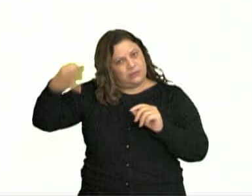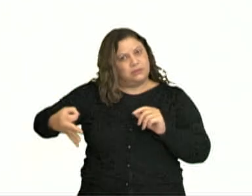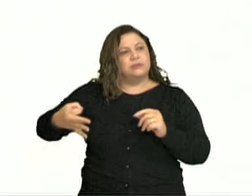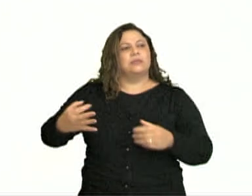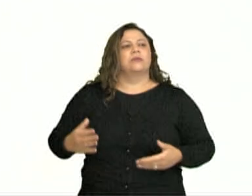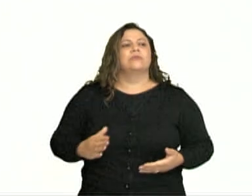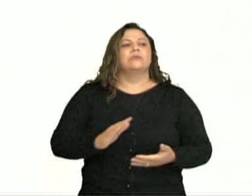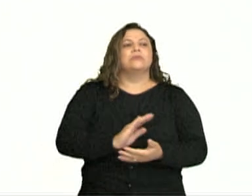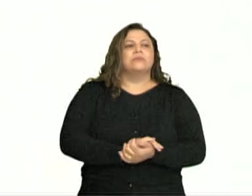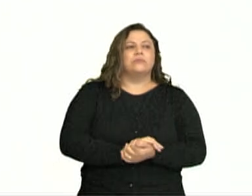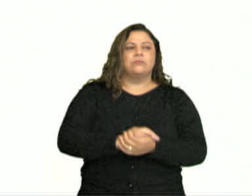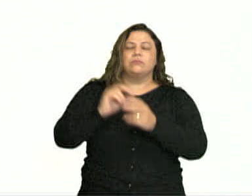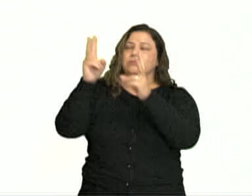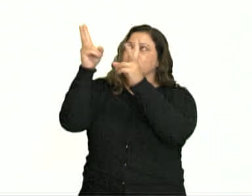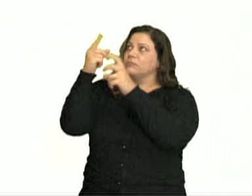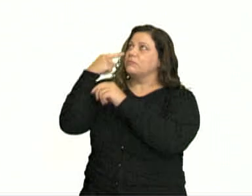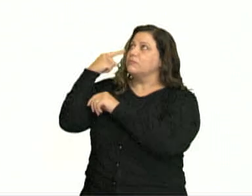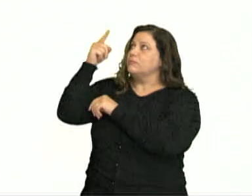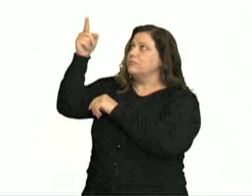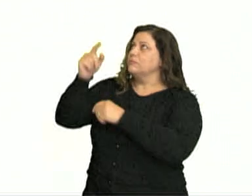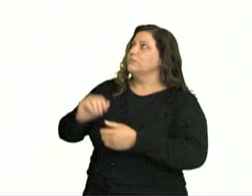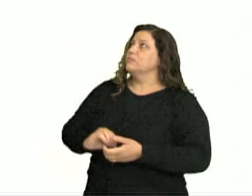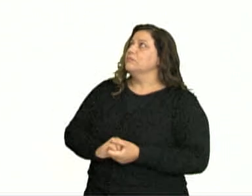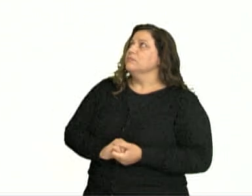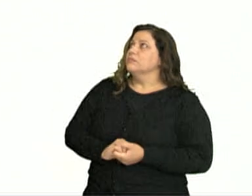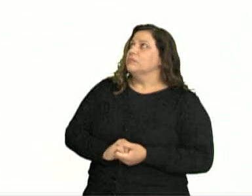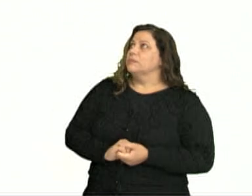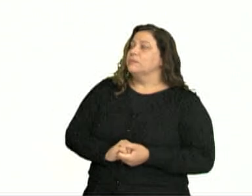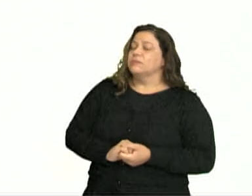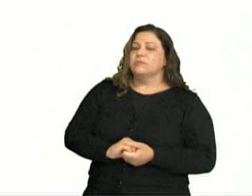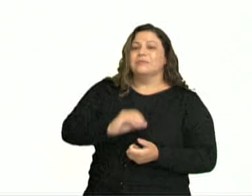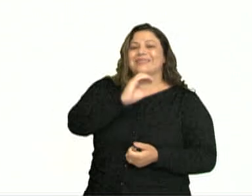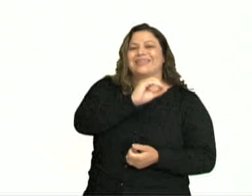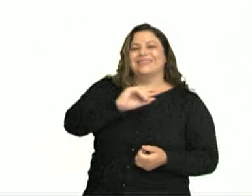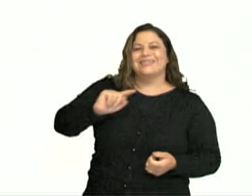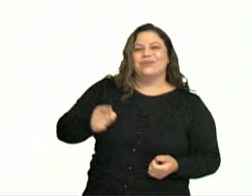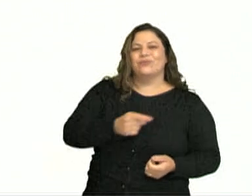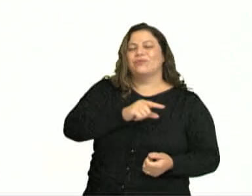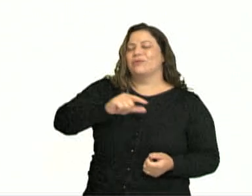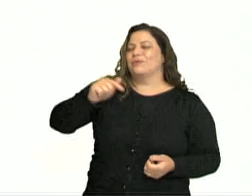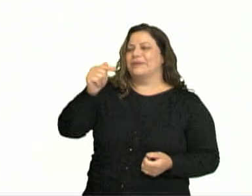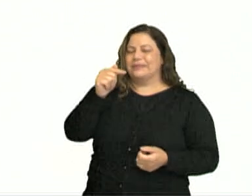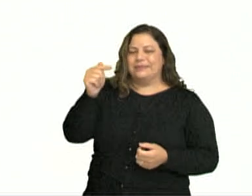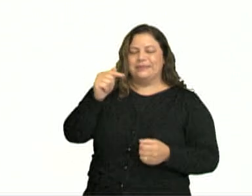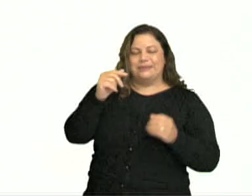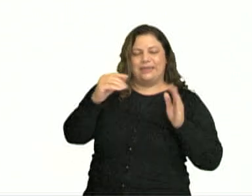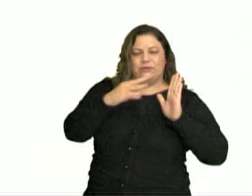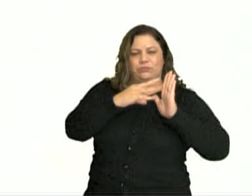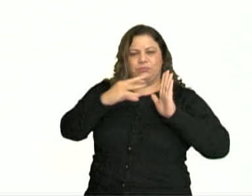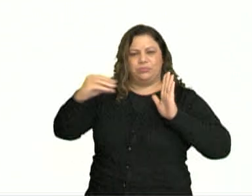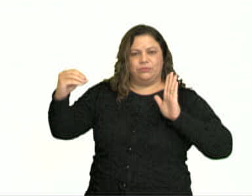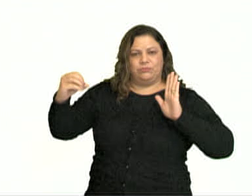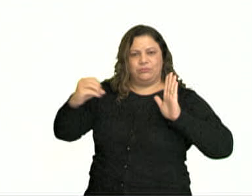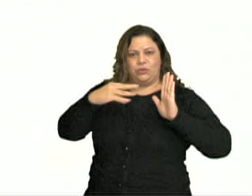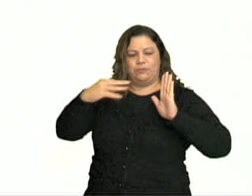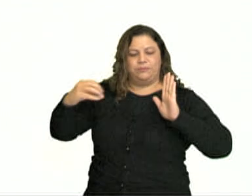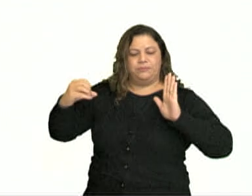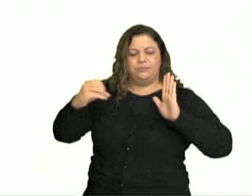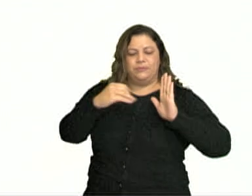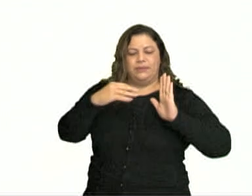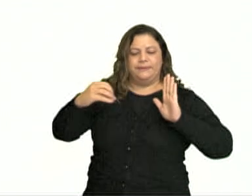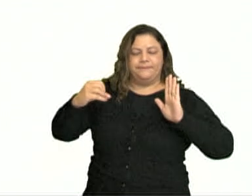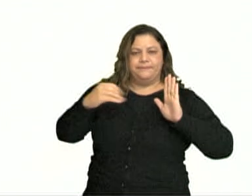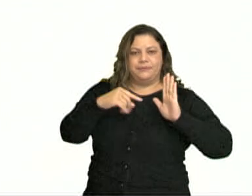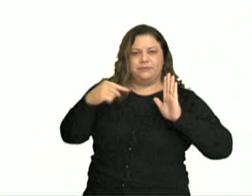O espectro de IR estende-se de 0,7 a 1000 micrômetros, mas somente a banda do 0,7